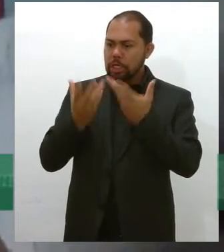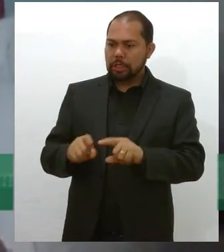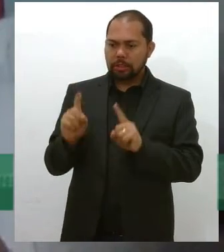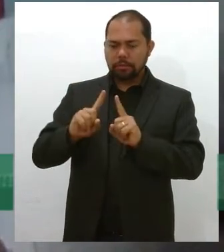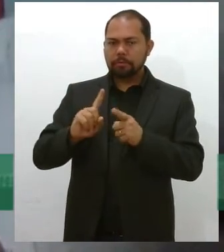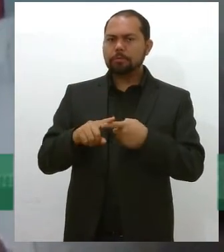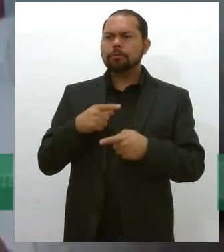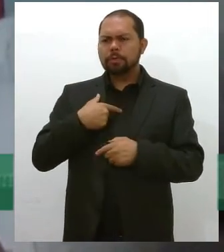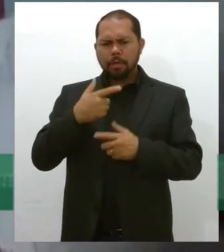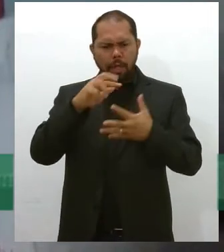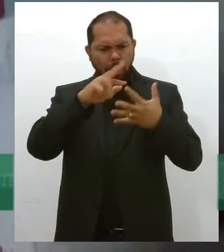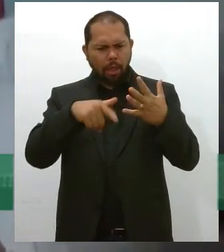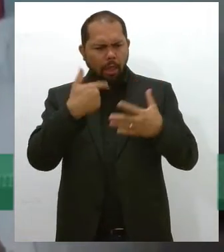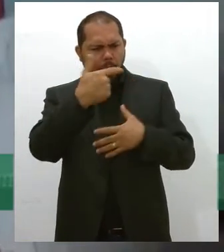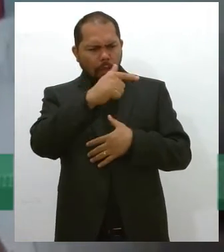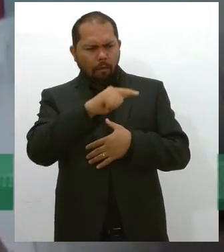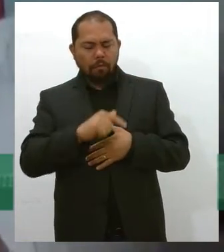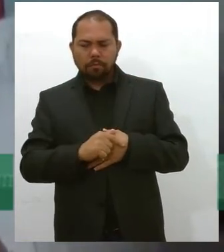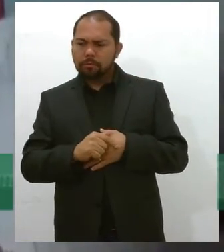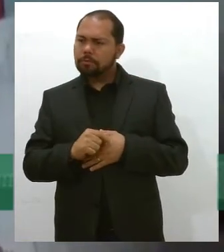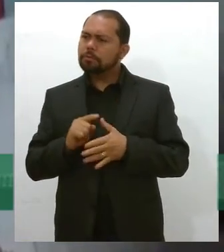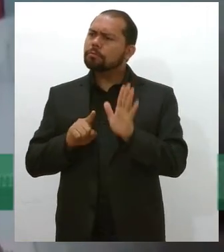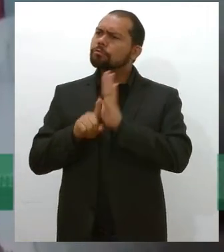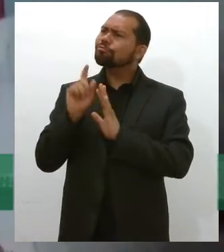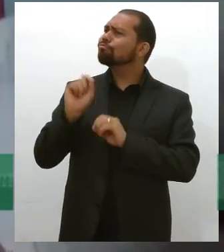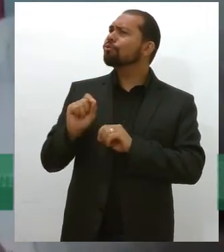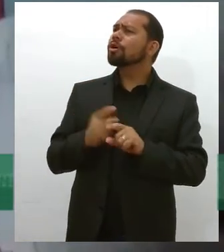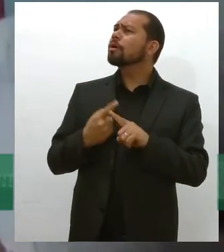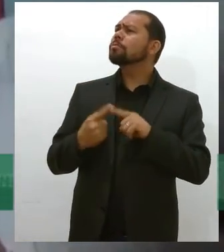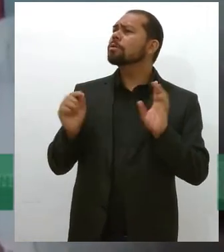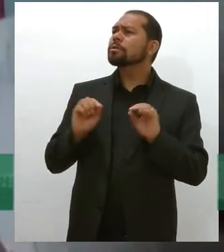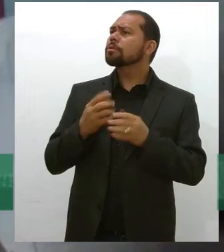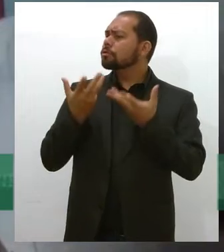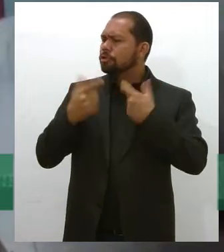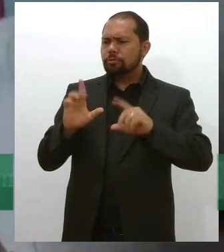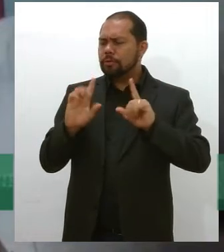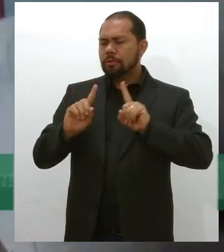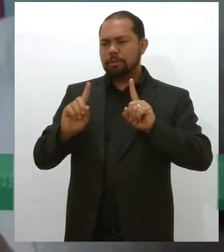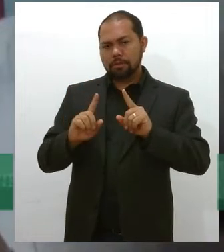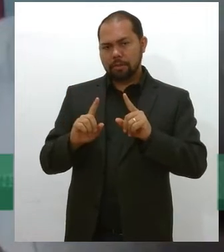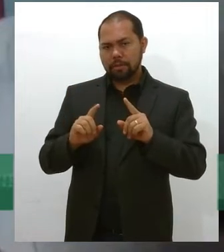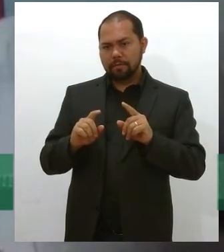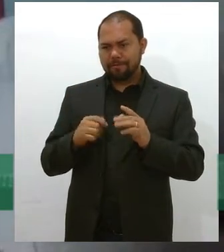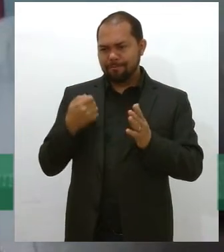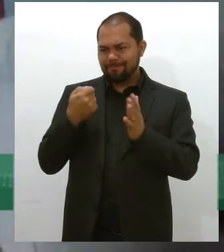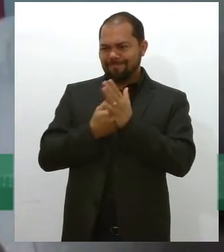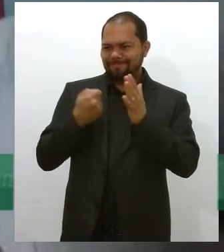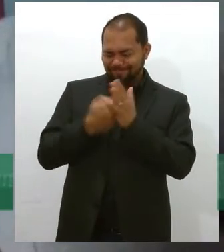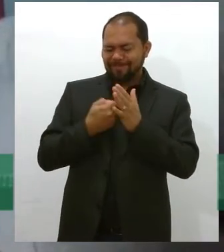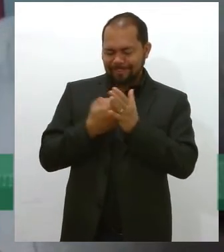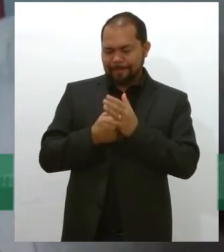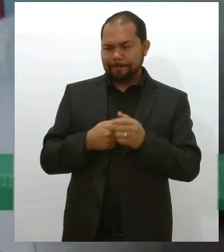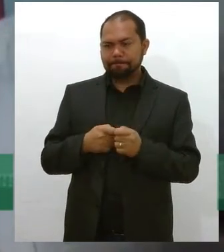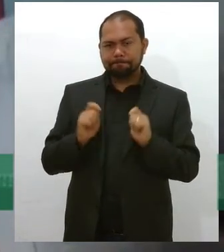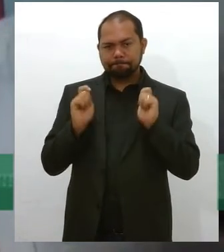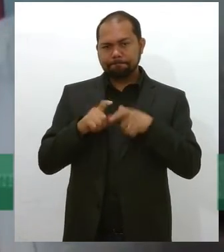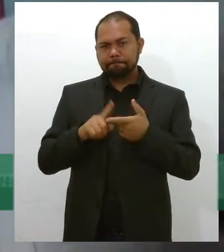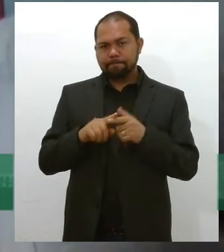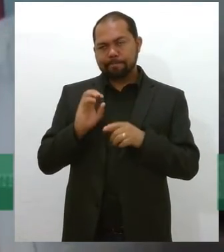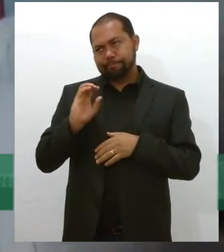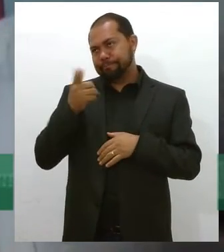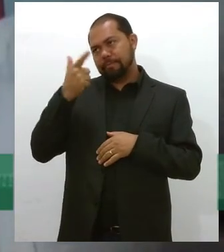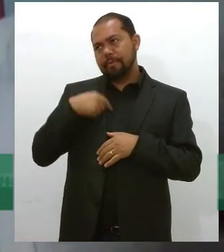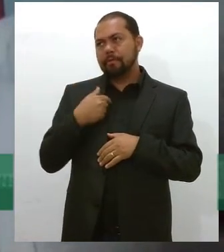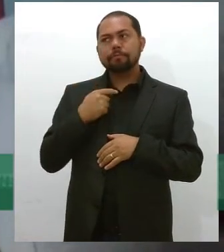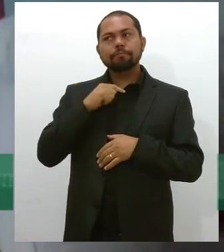essa submissão, atuaram até onde foi possível para tentar reverter isso, mas é claro que não conseguiram. Eles tiveram exatamente que